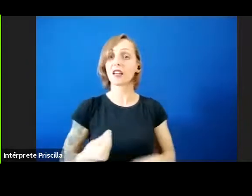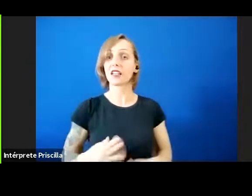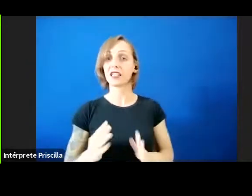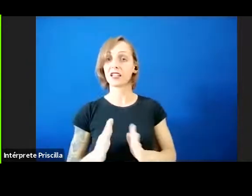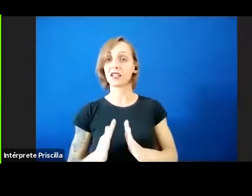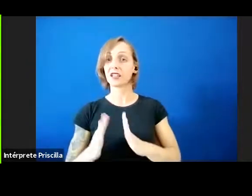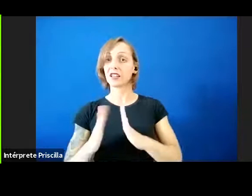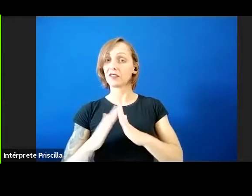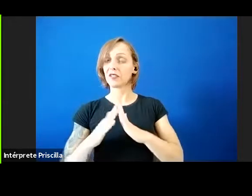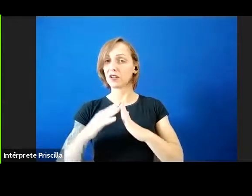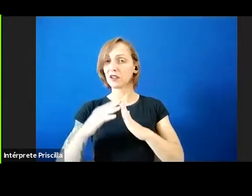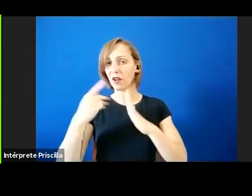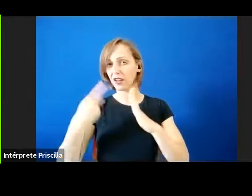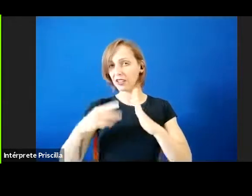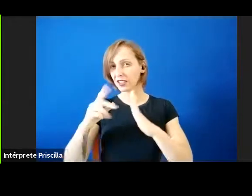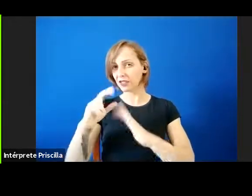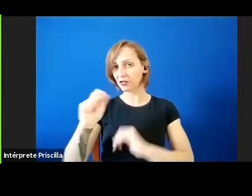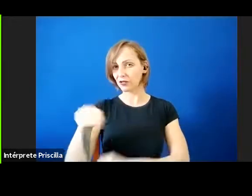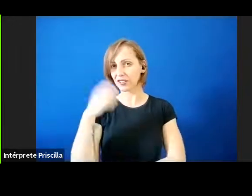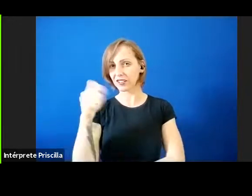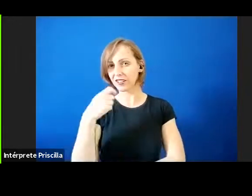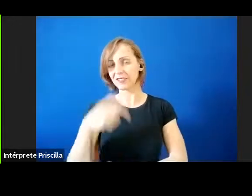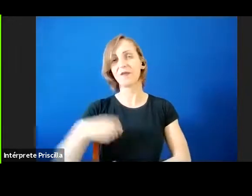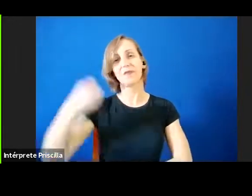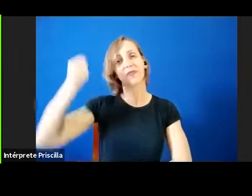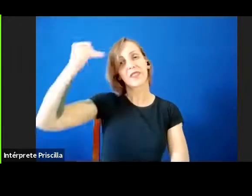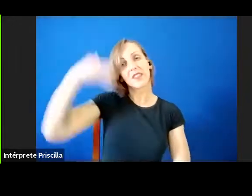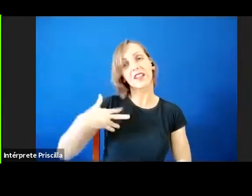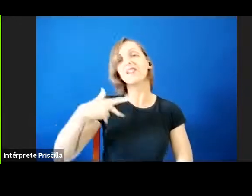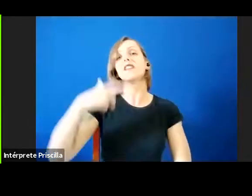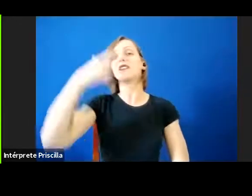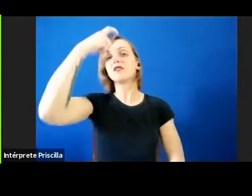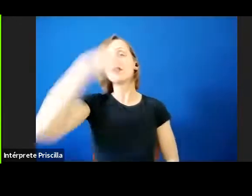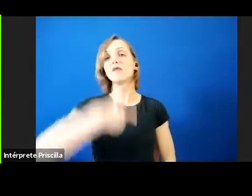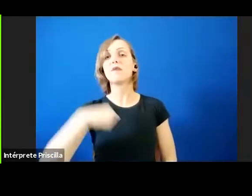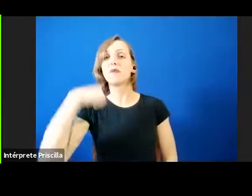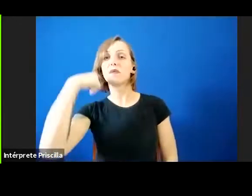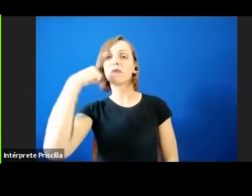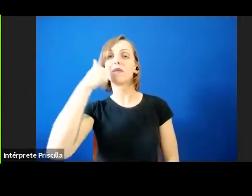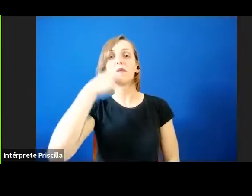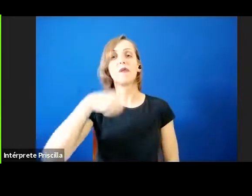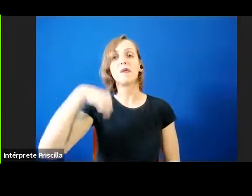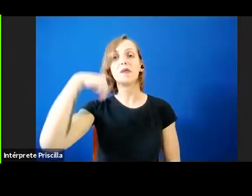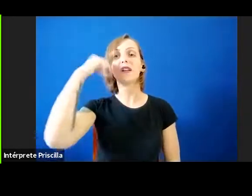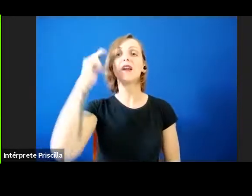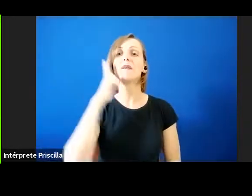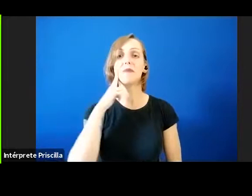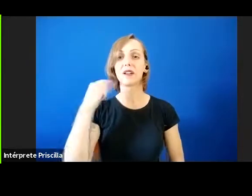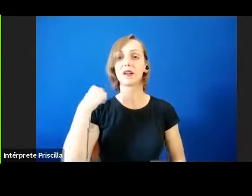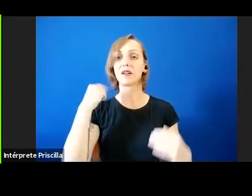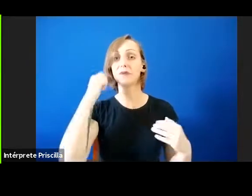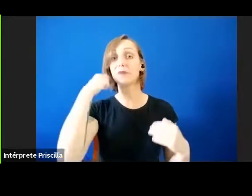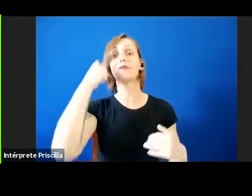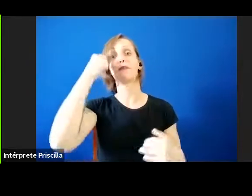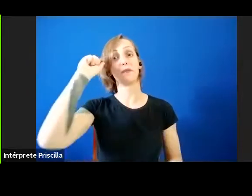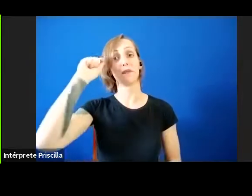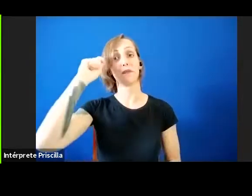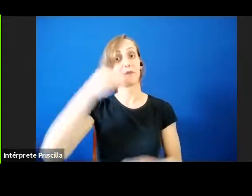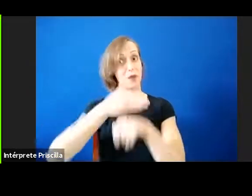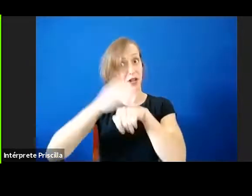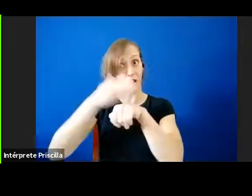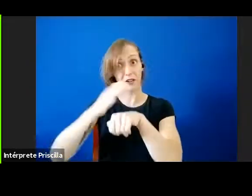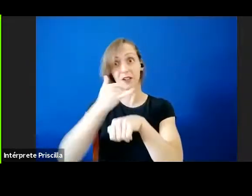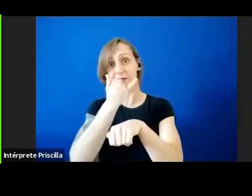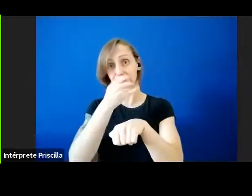me autodescrever. Eu sou uma mulher branca, de cabelos até os ombros, castanhos, olhos